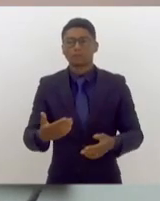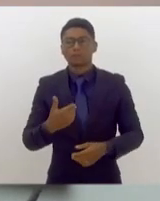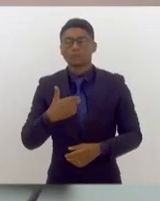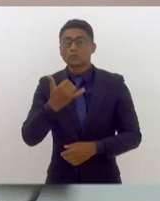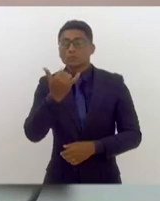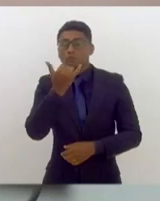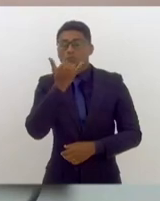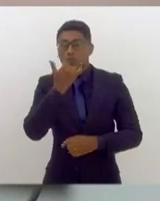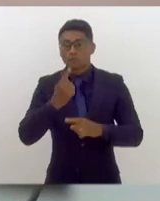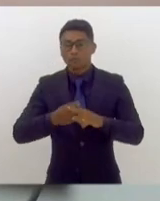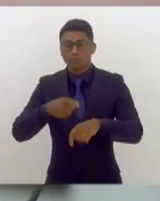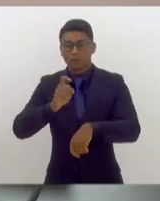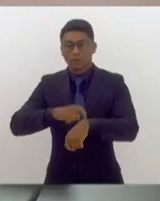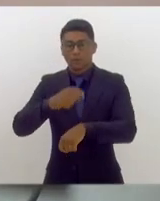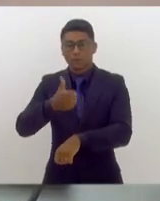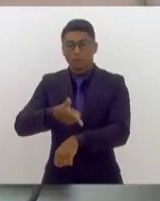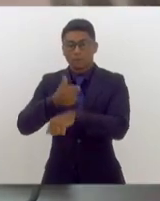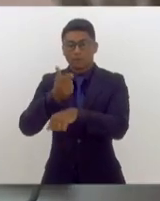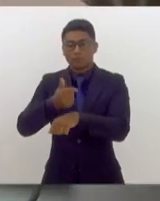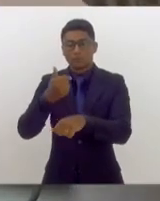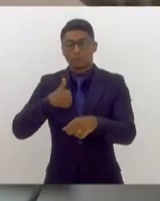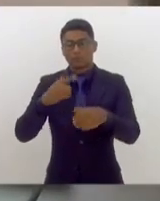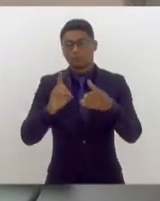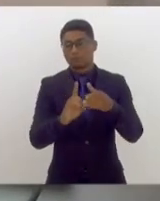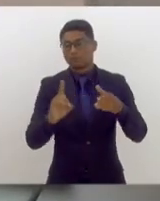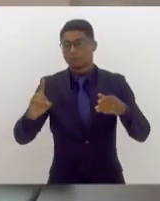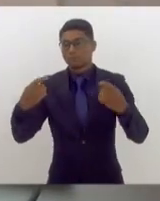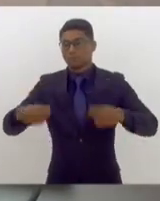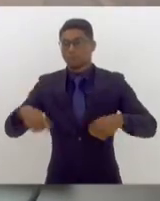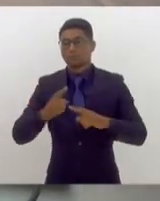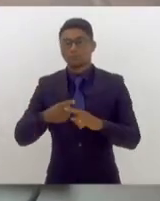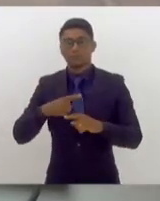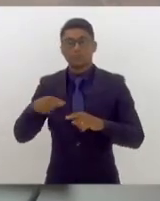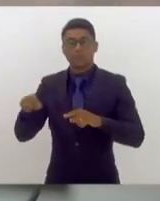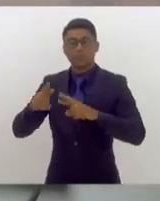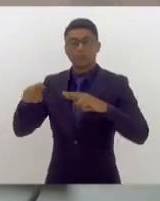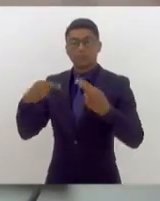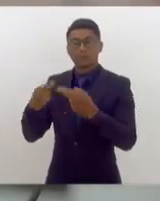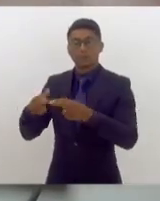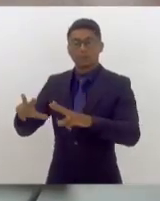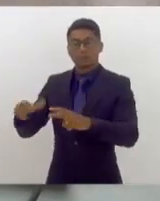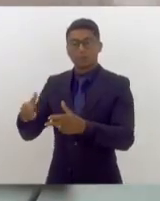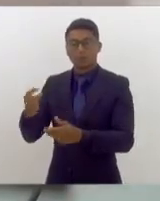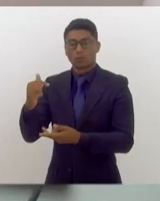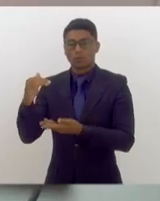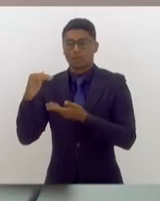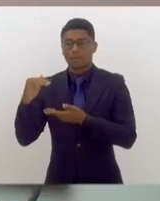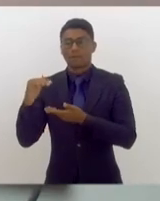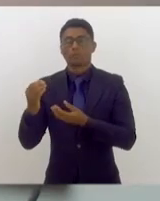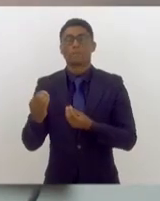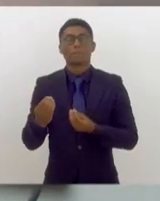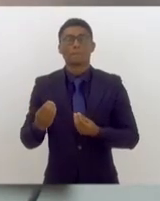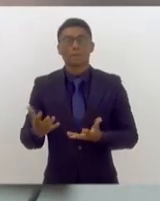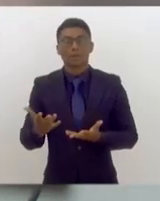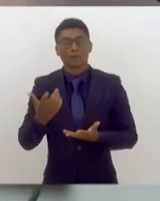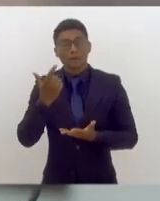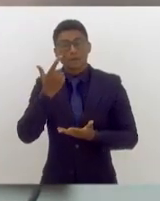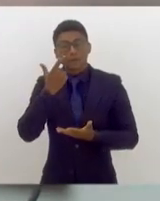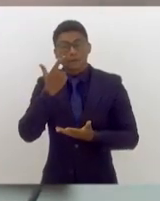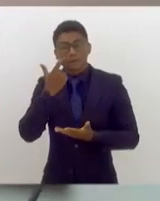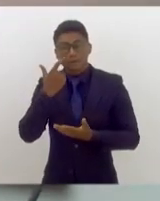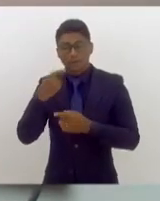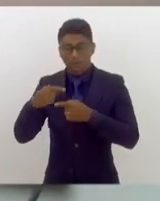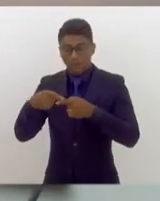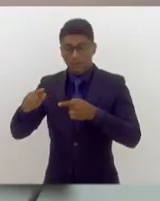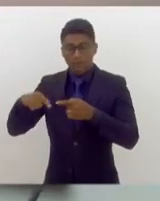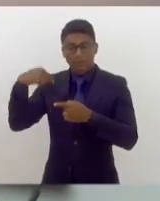me ausentar às 12 horas, porque tem a reunião na Comissão de Orçamento para discutir o orçamento que vai entrar em pauta na semana que